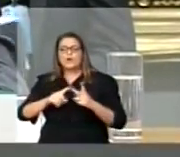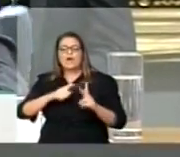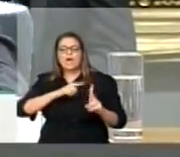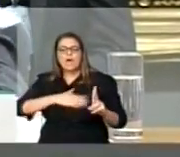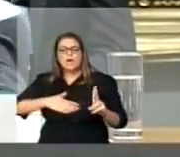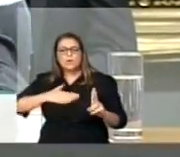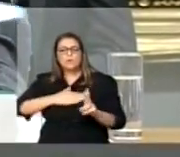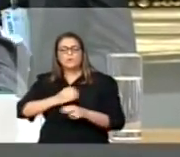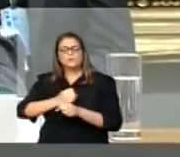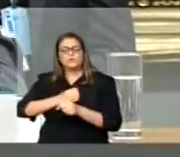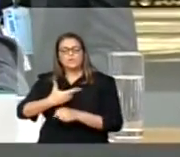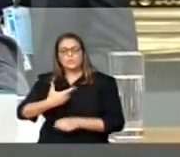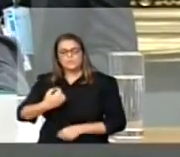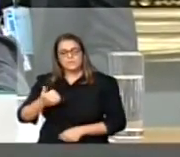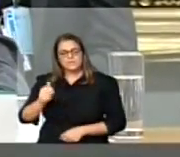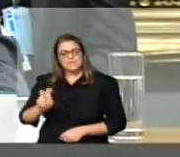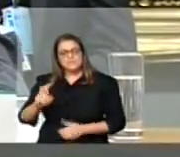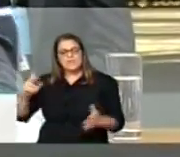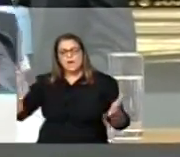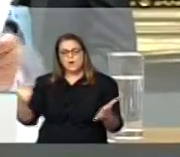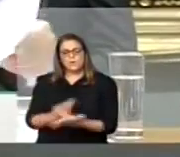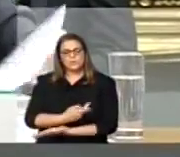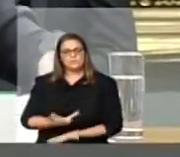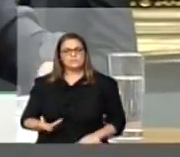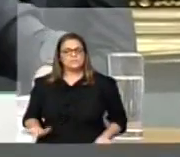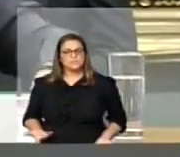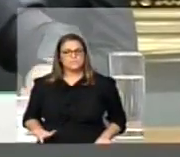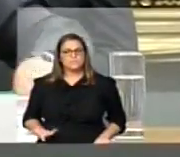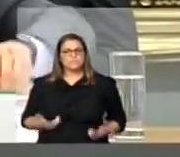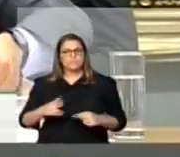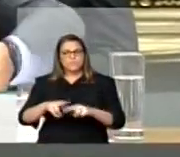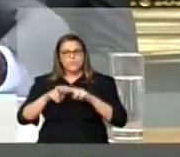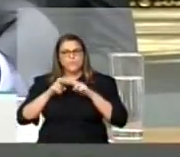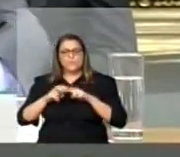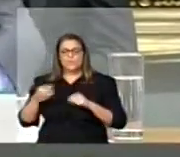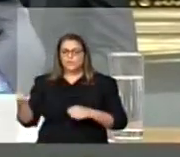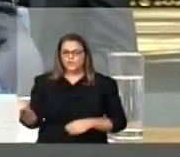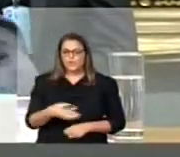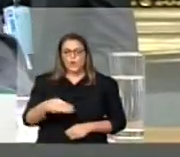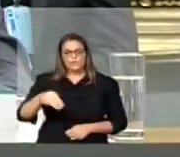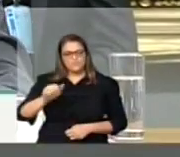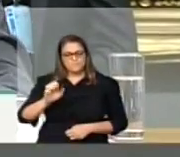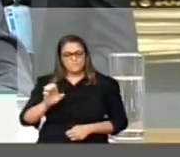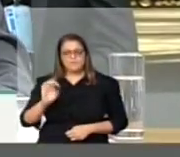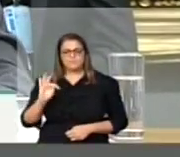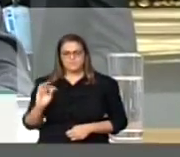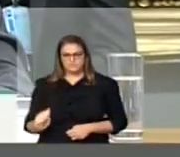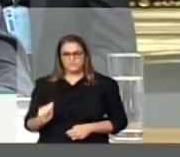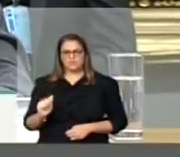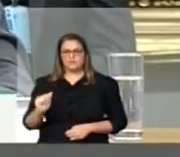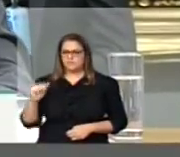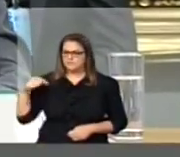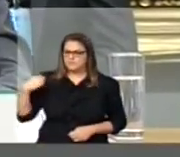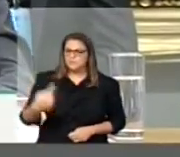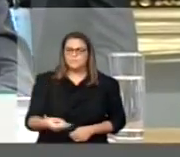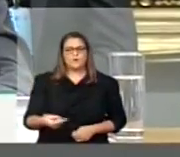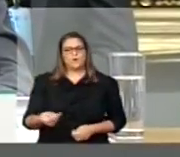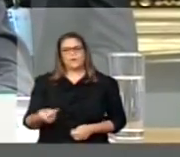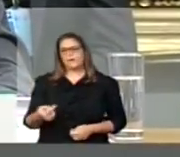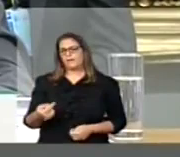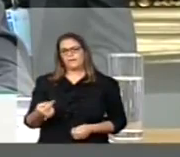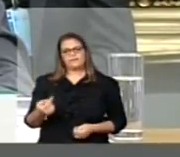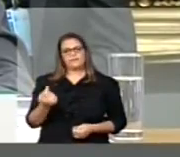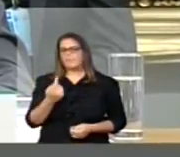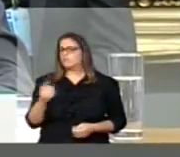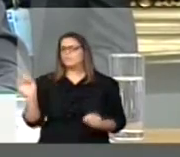2015. Assim, a aprovação da nova meta no final do exercício não impede a responsabilização da